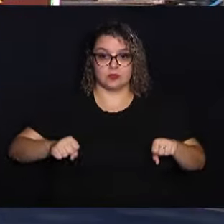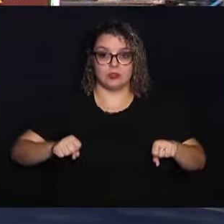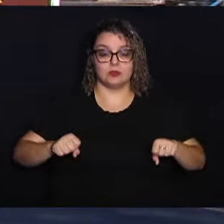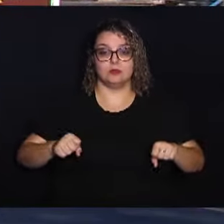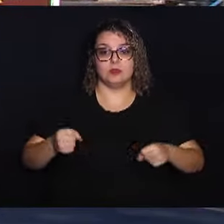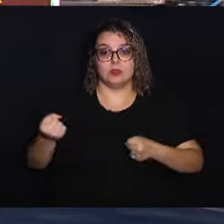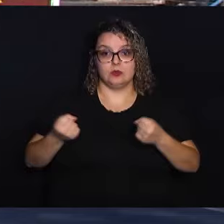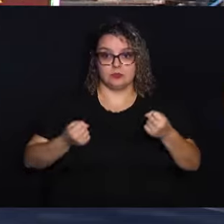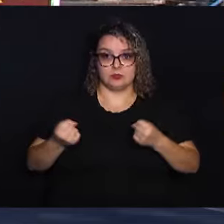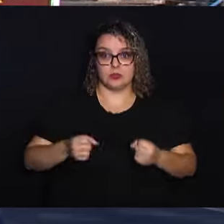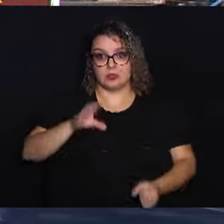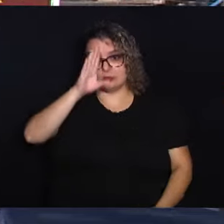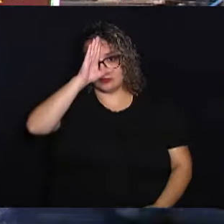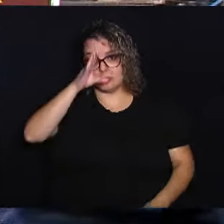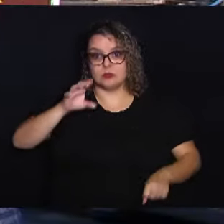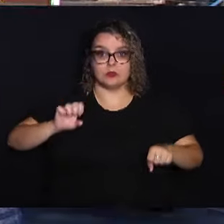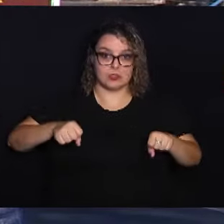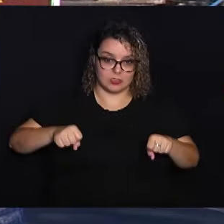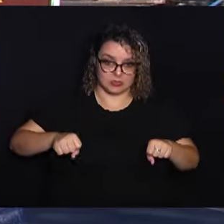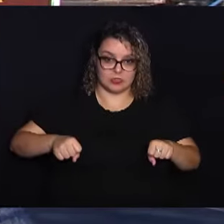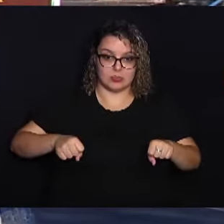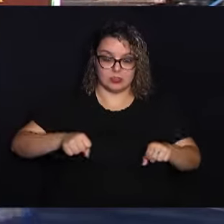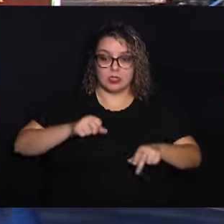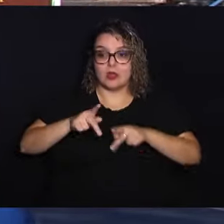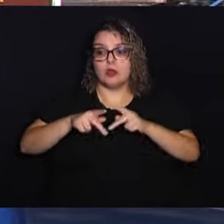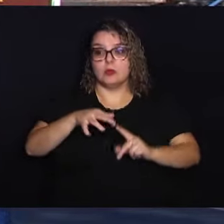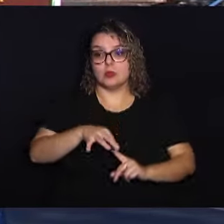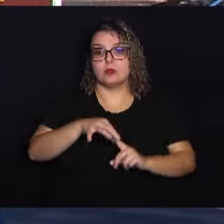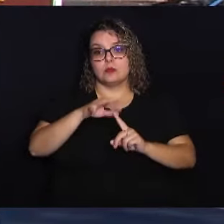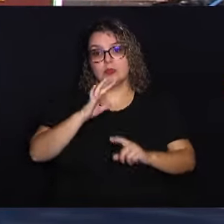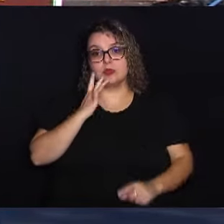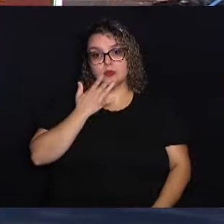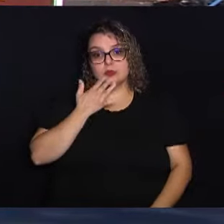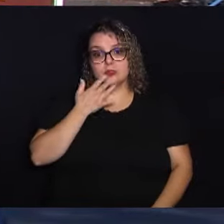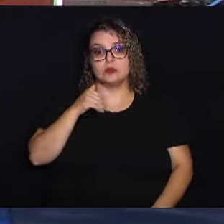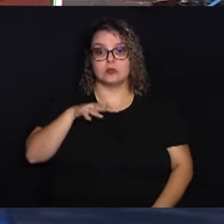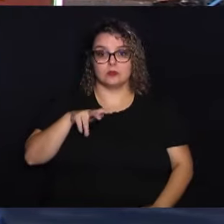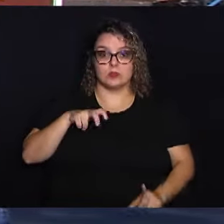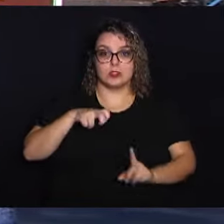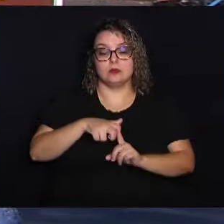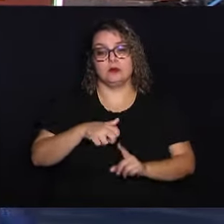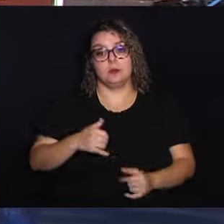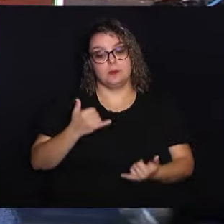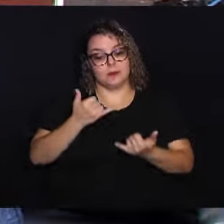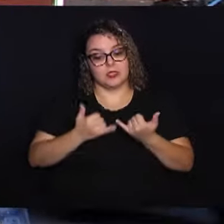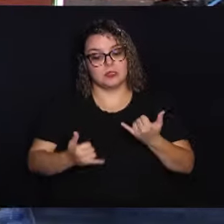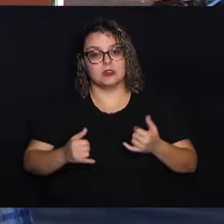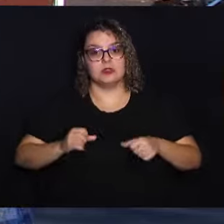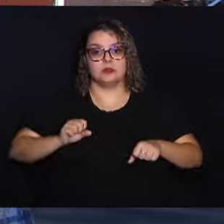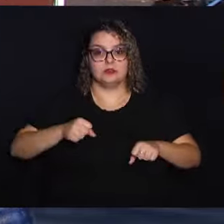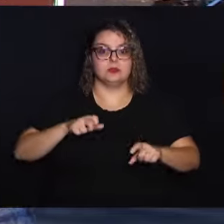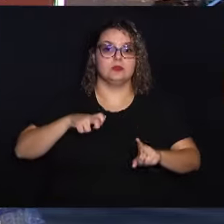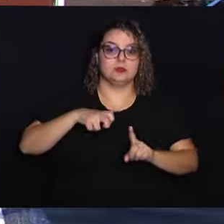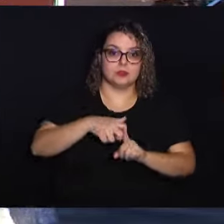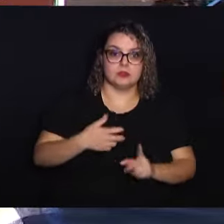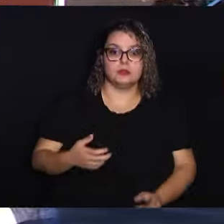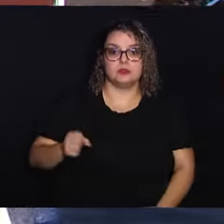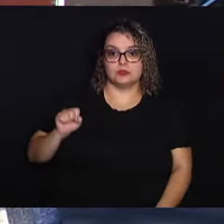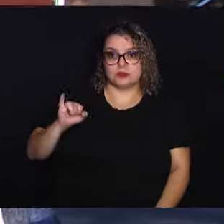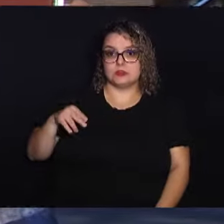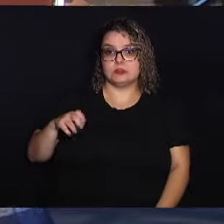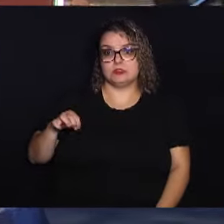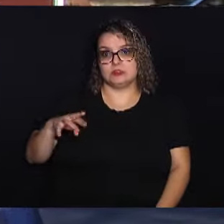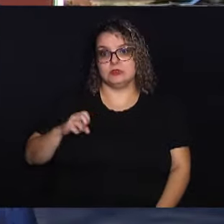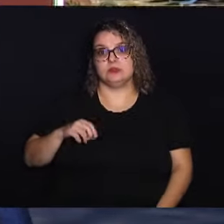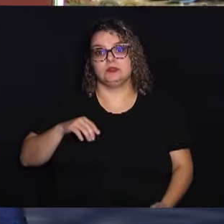né Principalmente com os condutores de motocicleta porque eles são um público prioritário né o público que mais se acidenta Metade dos acidentes e dos